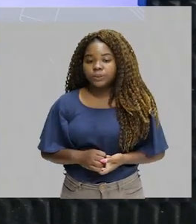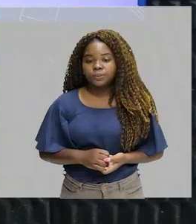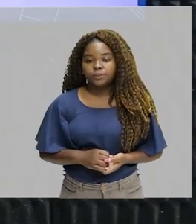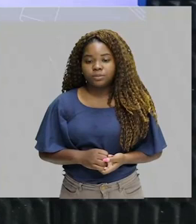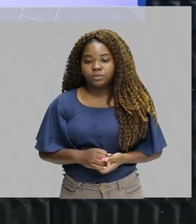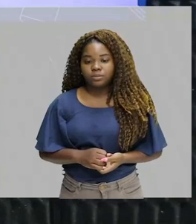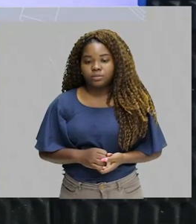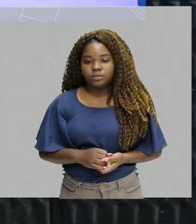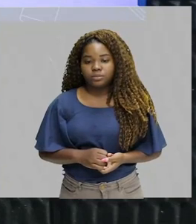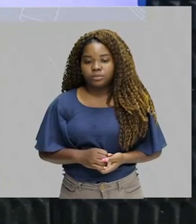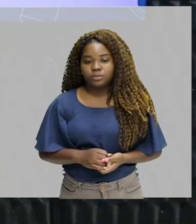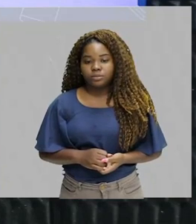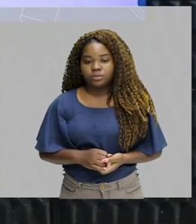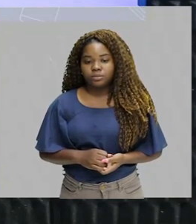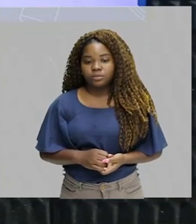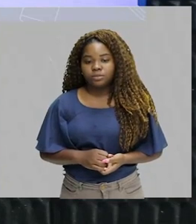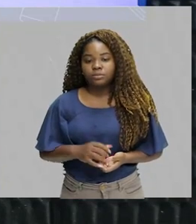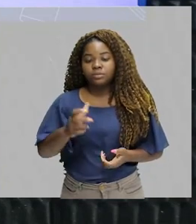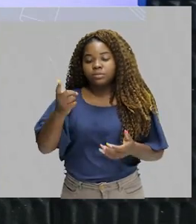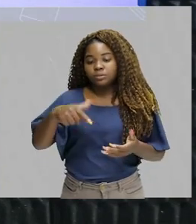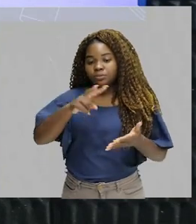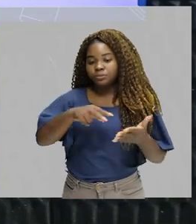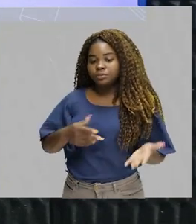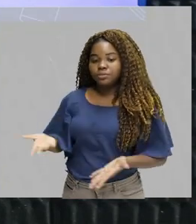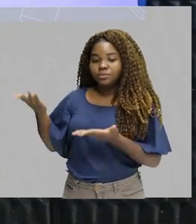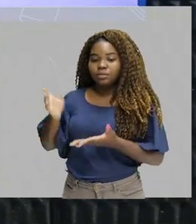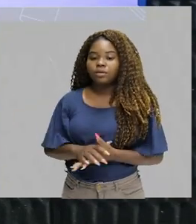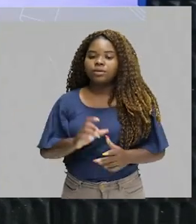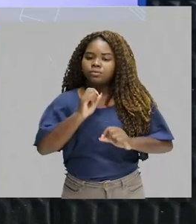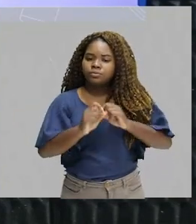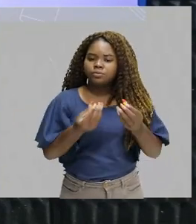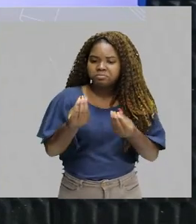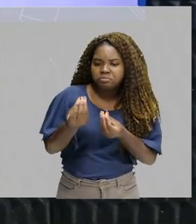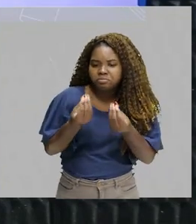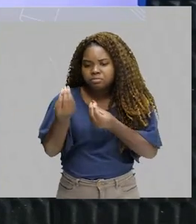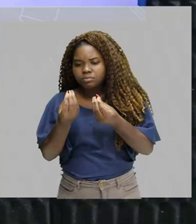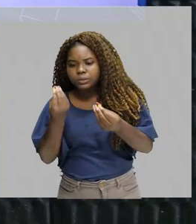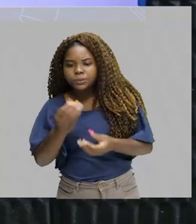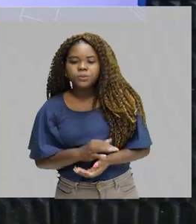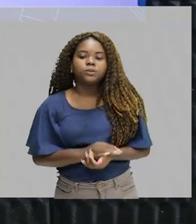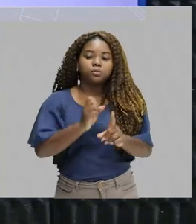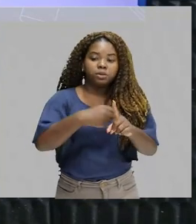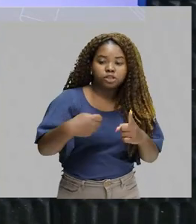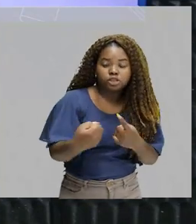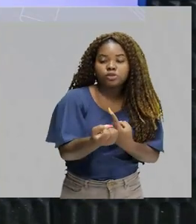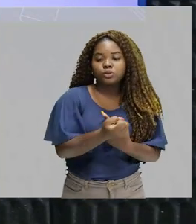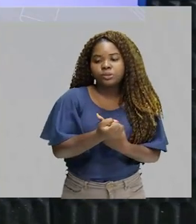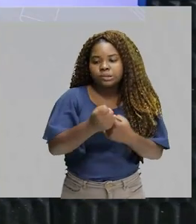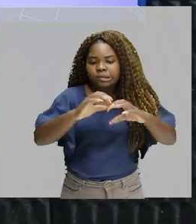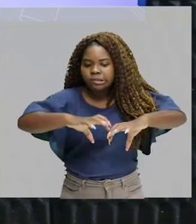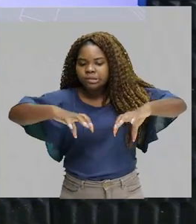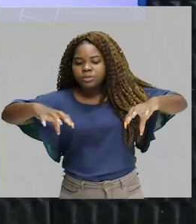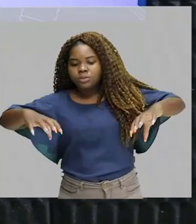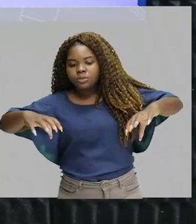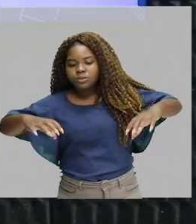vem comigo estratificação social é a maneira como a sociedade